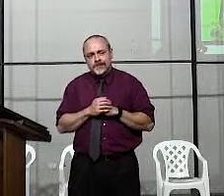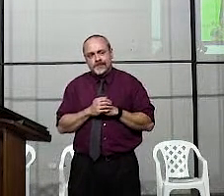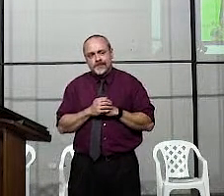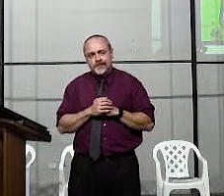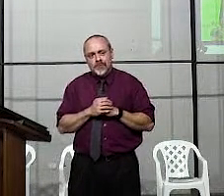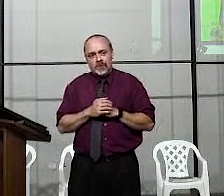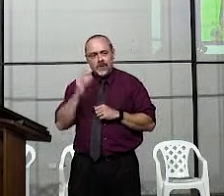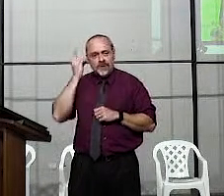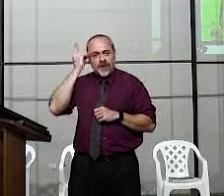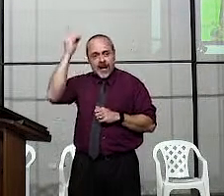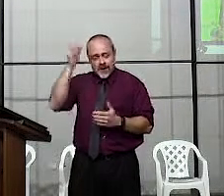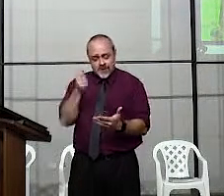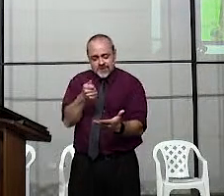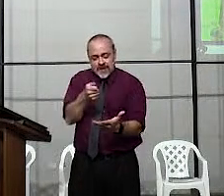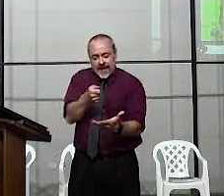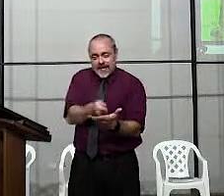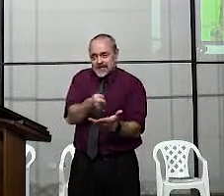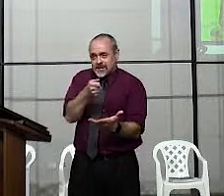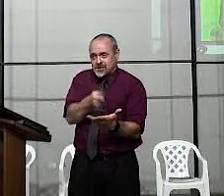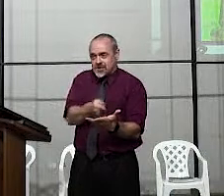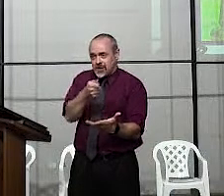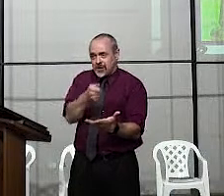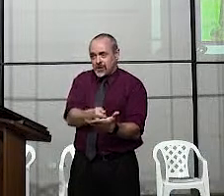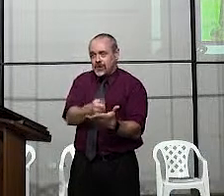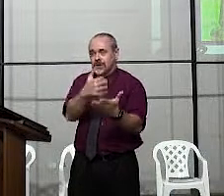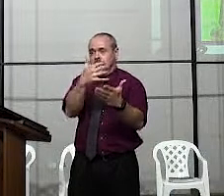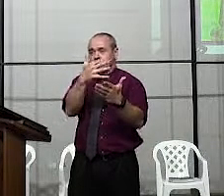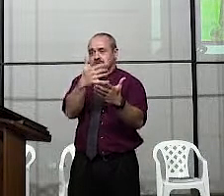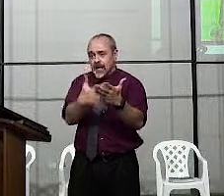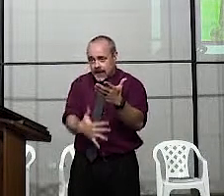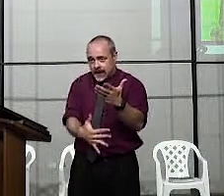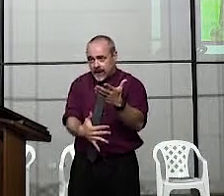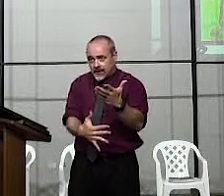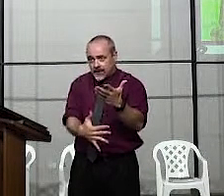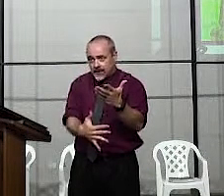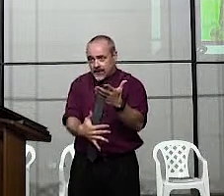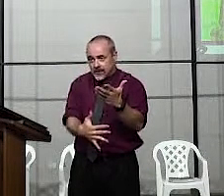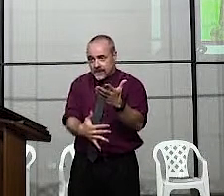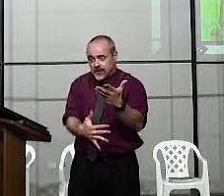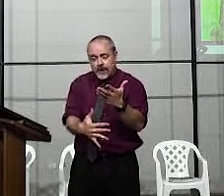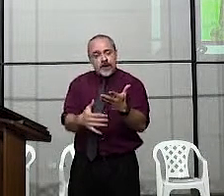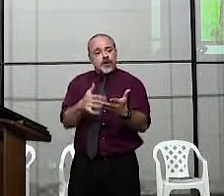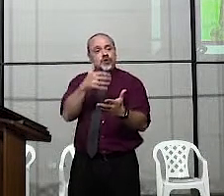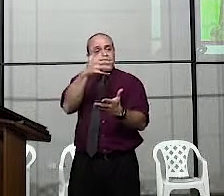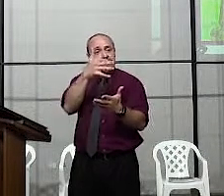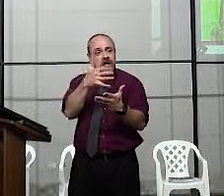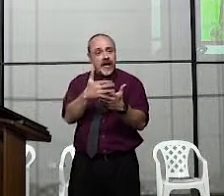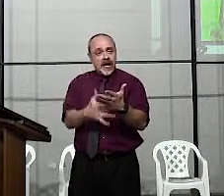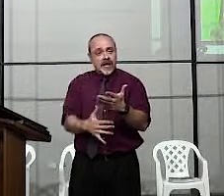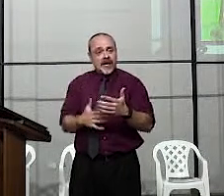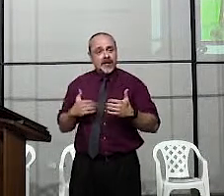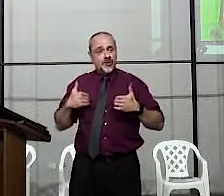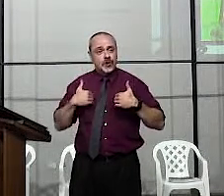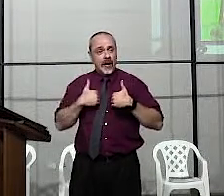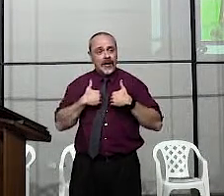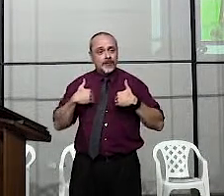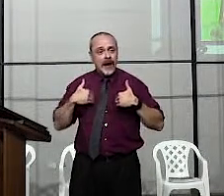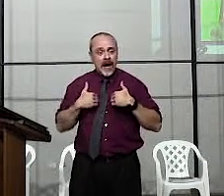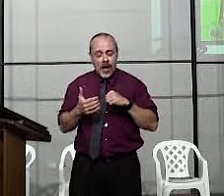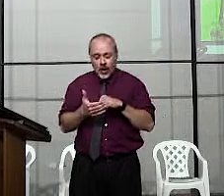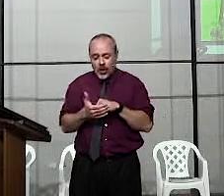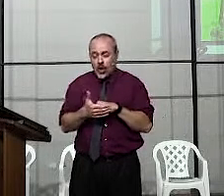Pergunta: Deus exigiu sangue, e o sangue de